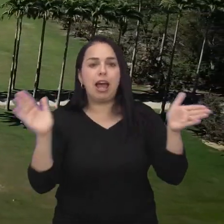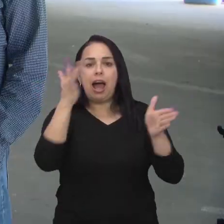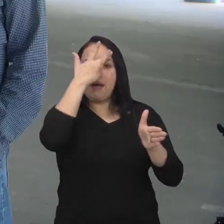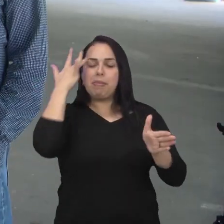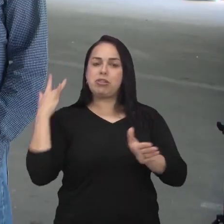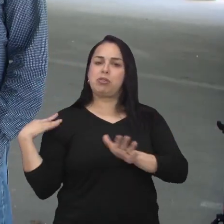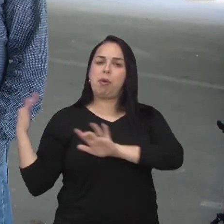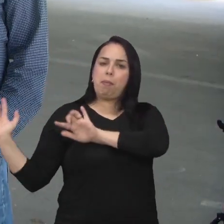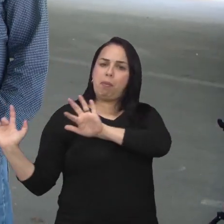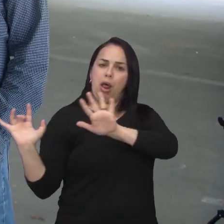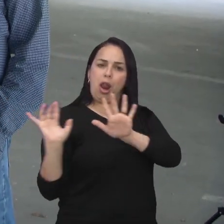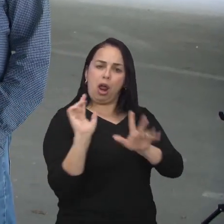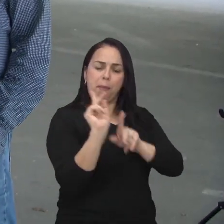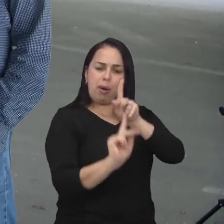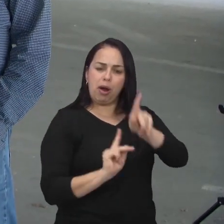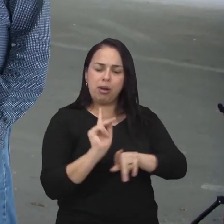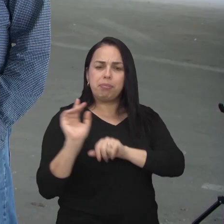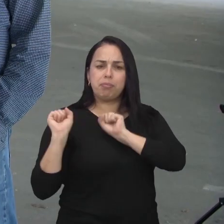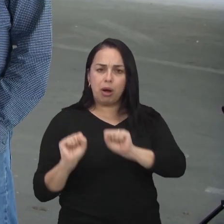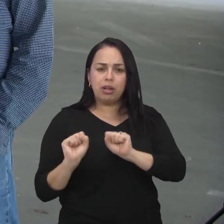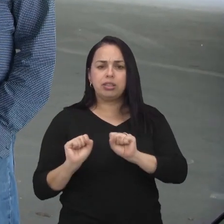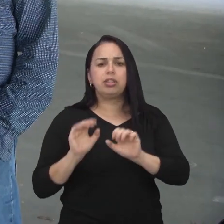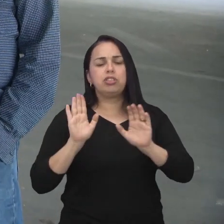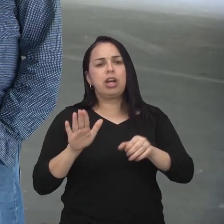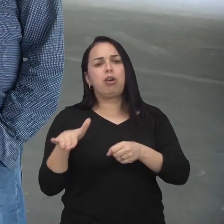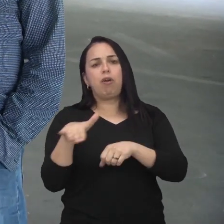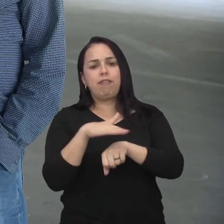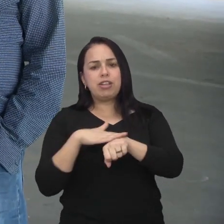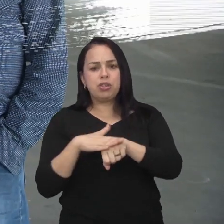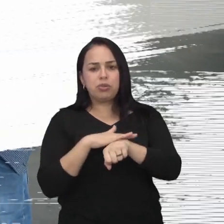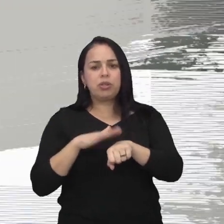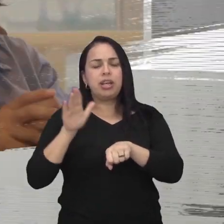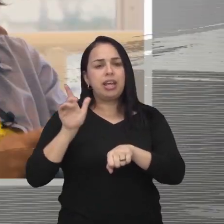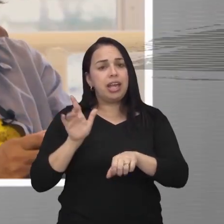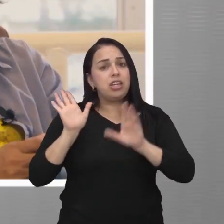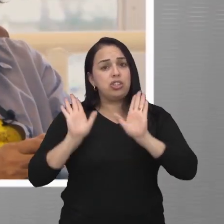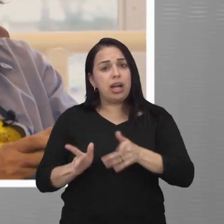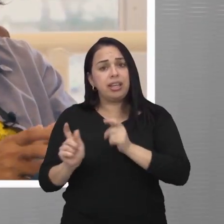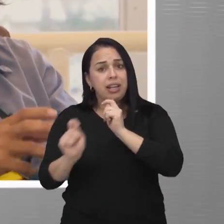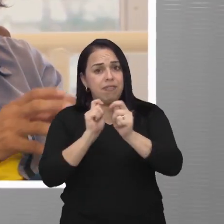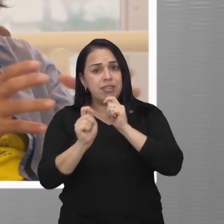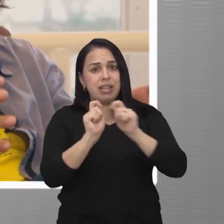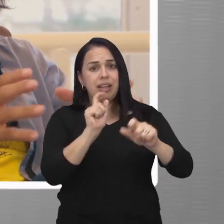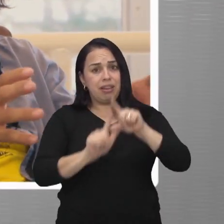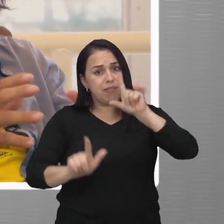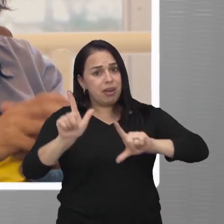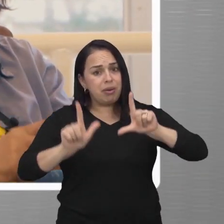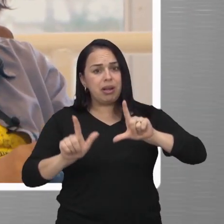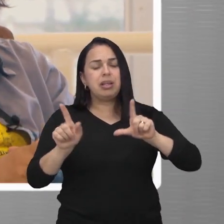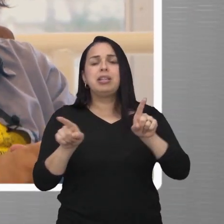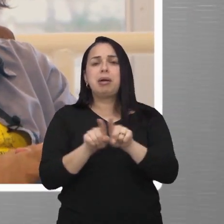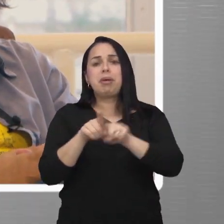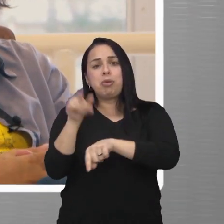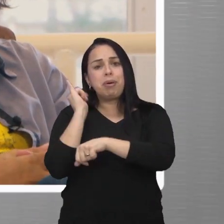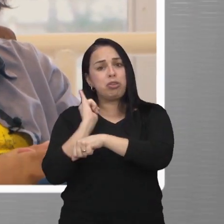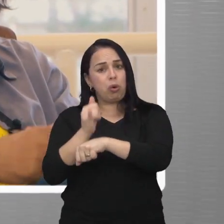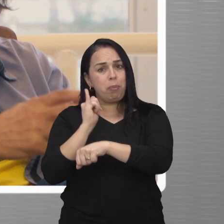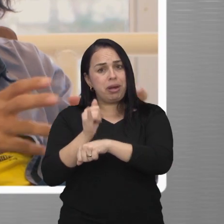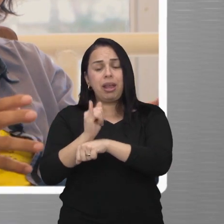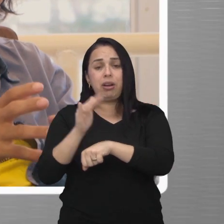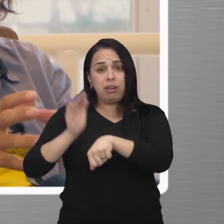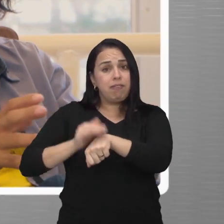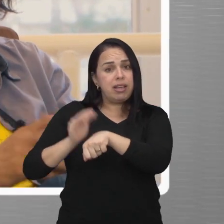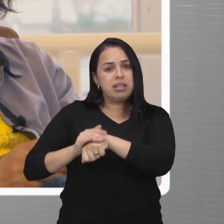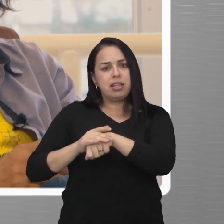tornou público e outras coisas, a gente já conversou, o Ademir já participou de outros programas aqui da TV Câmara, inclusive de um documentário que a